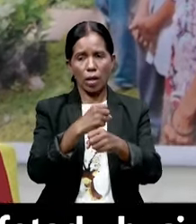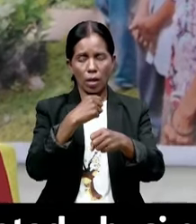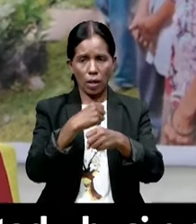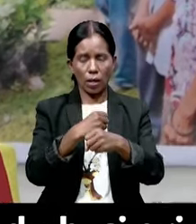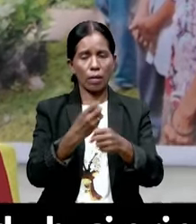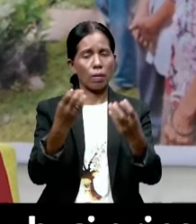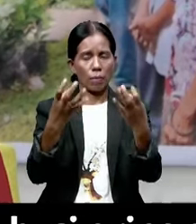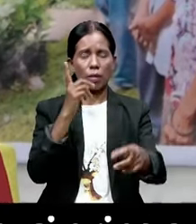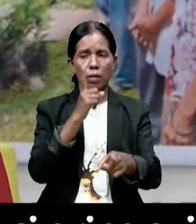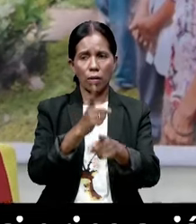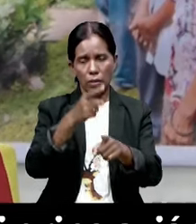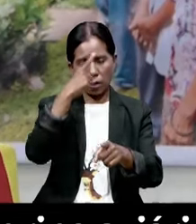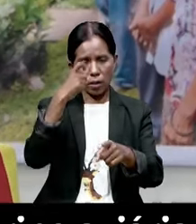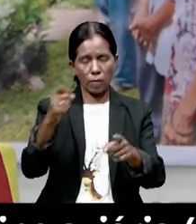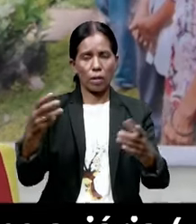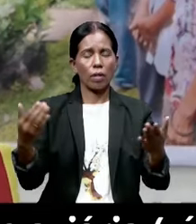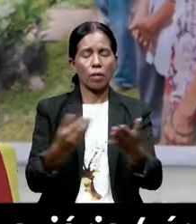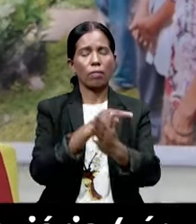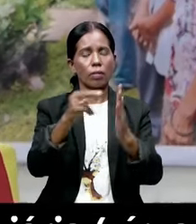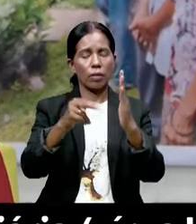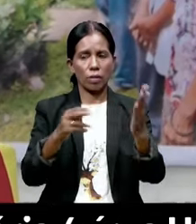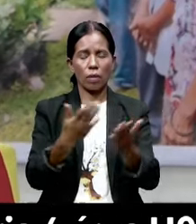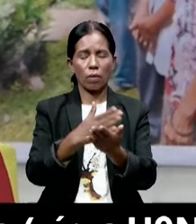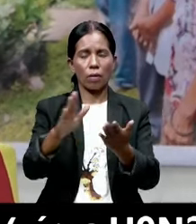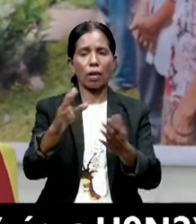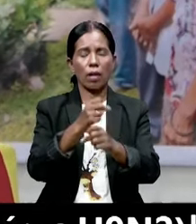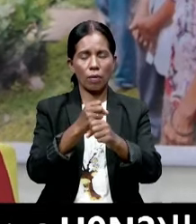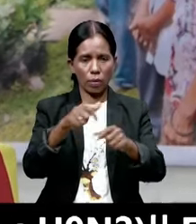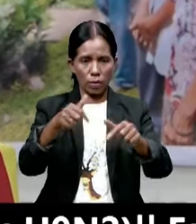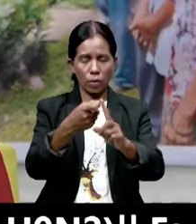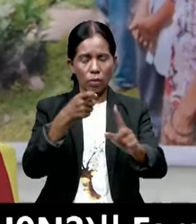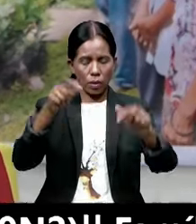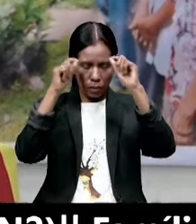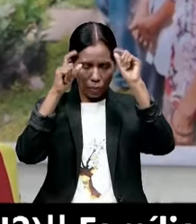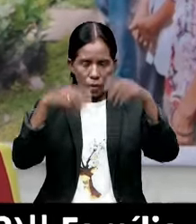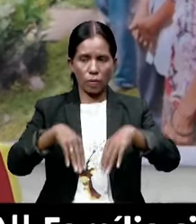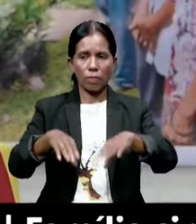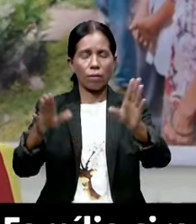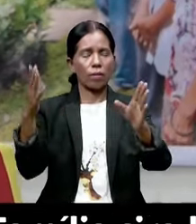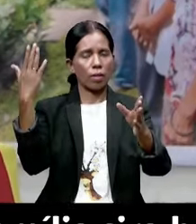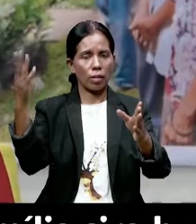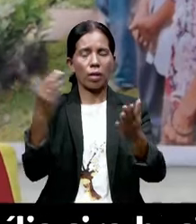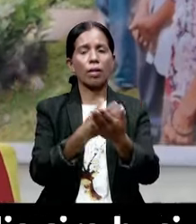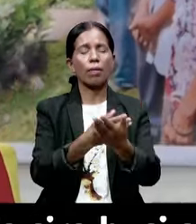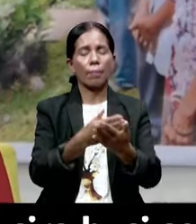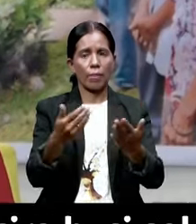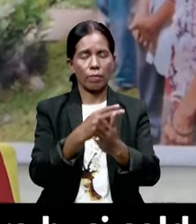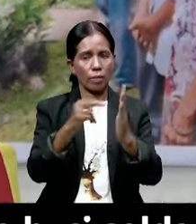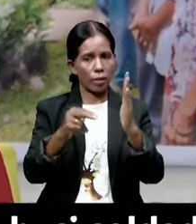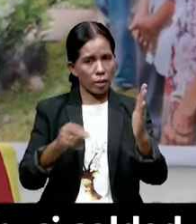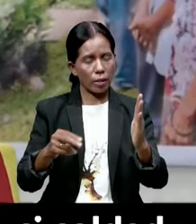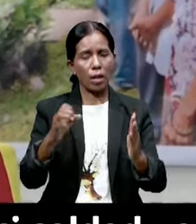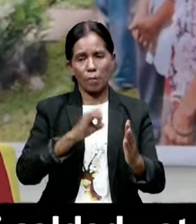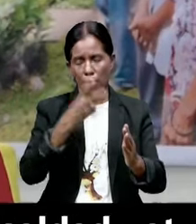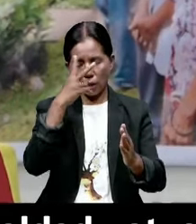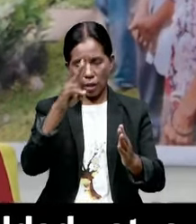mak barak teves. Tamane Nova Zelândia mo sosa Café Husi Timor hodiba faangfali iha Nova Zelândia. Tama ami hare kata Café Timor ne